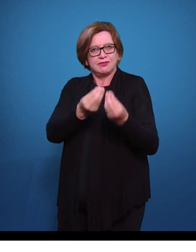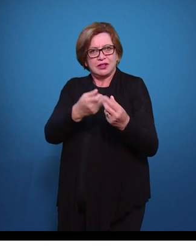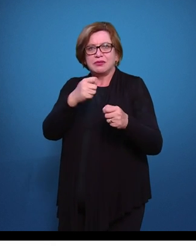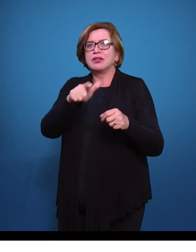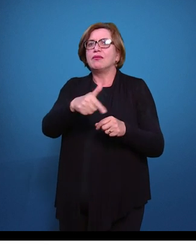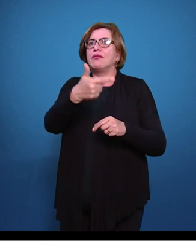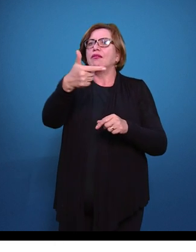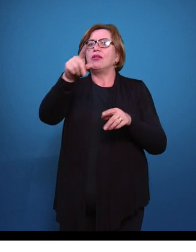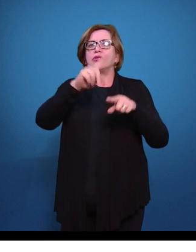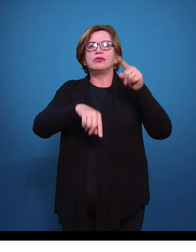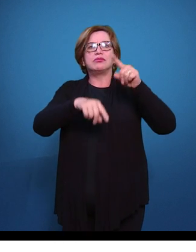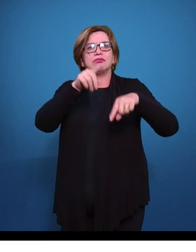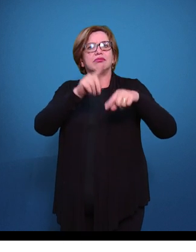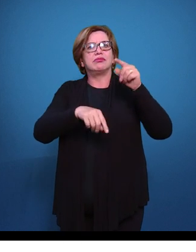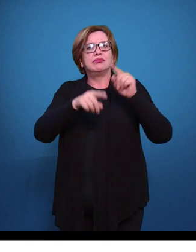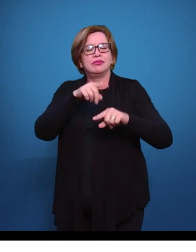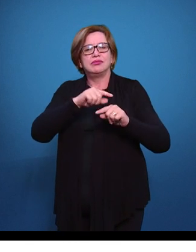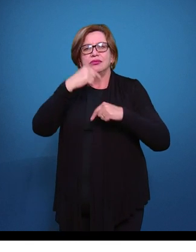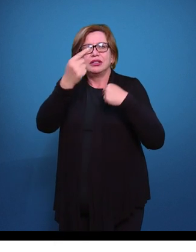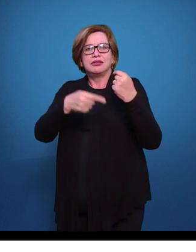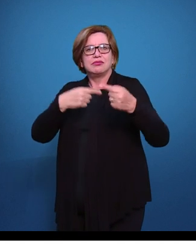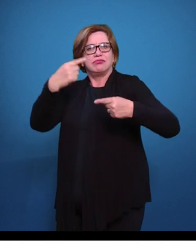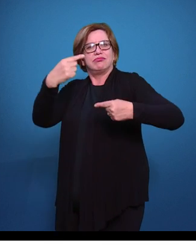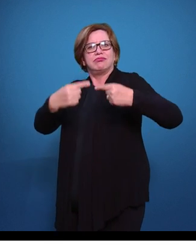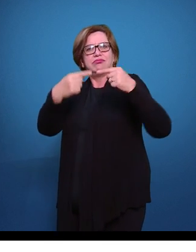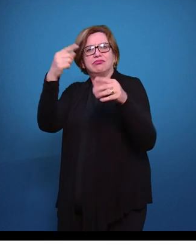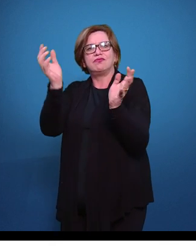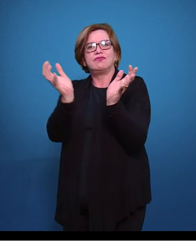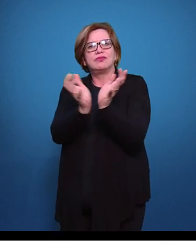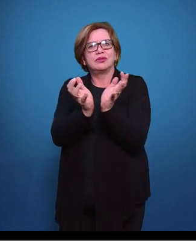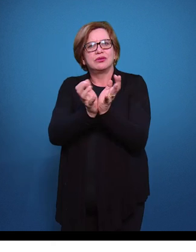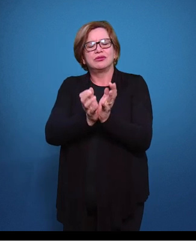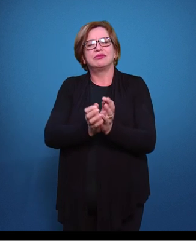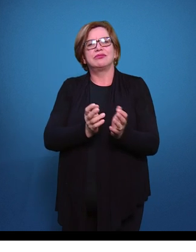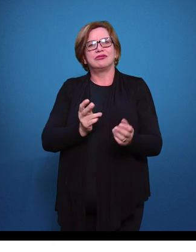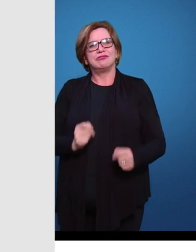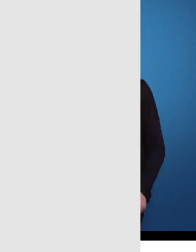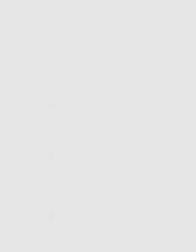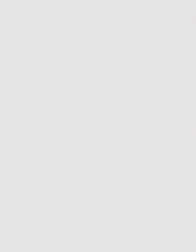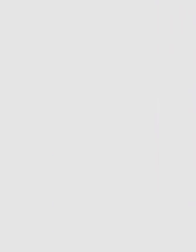de estudo e trazer para as discussões em grupo sempre que for possível